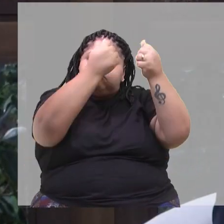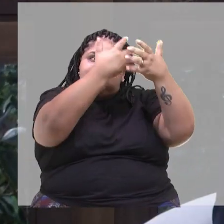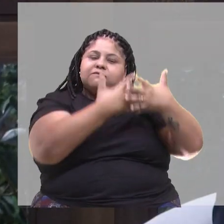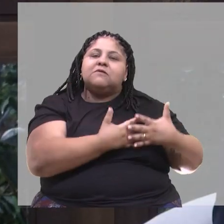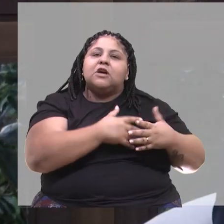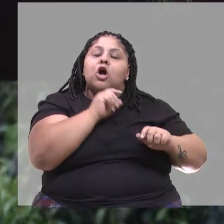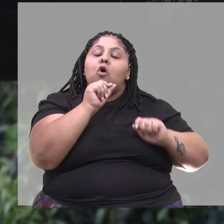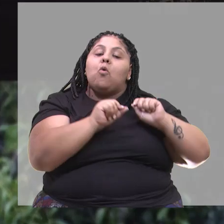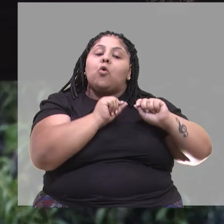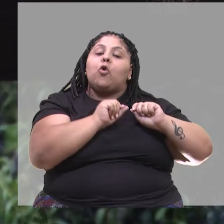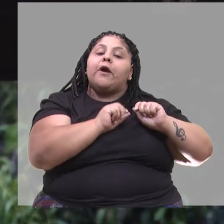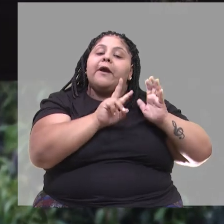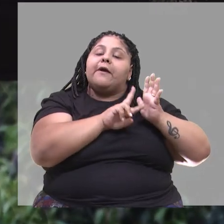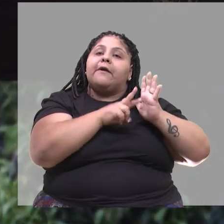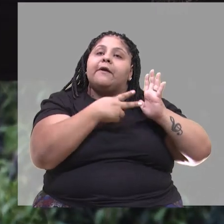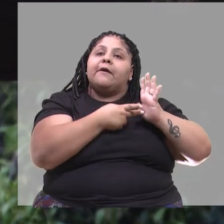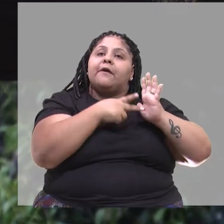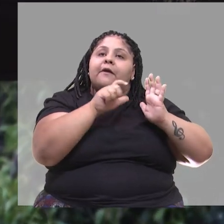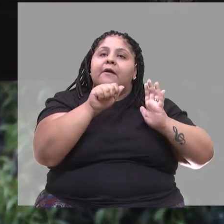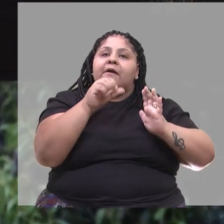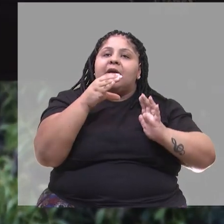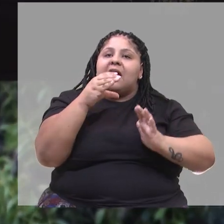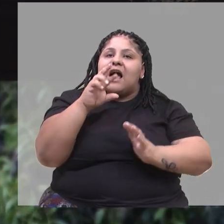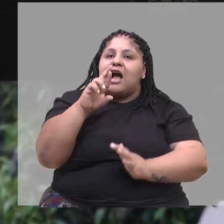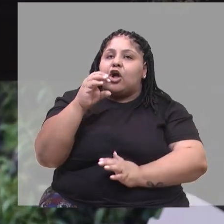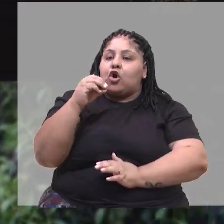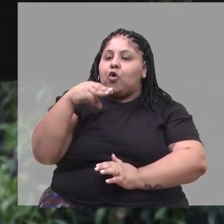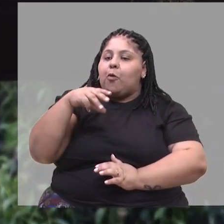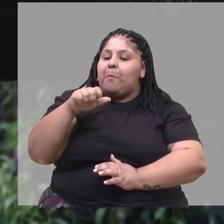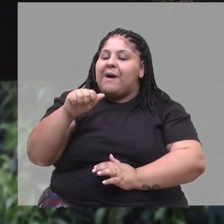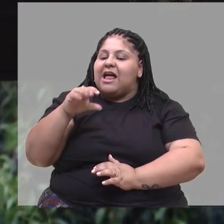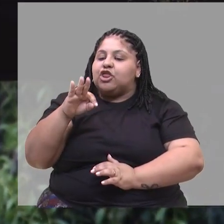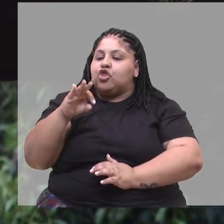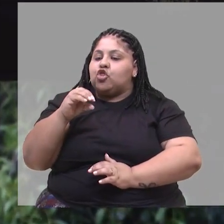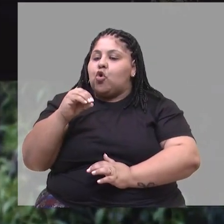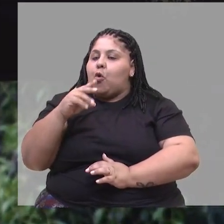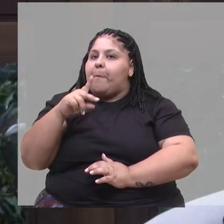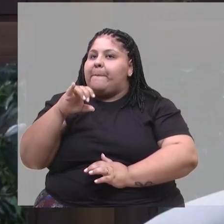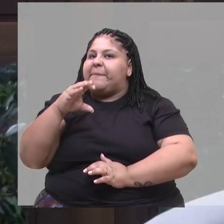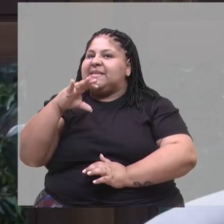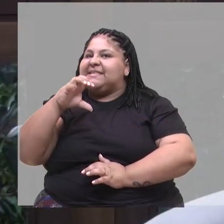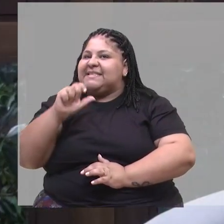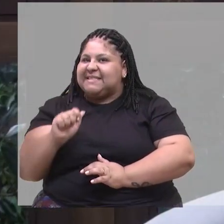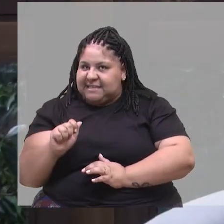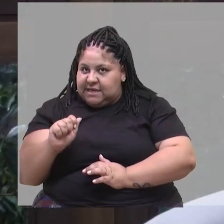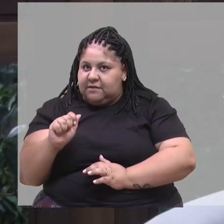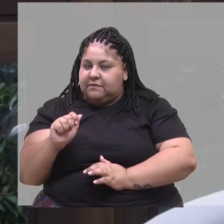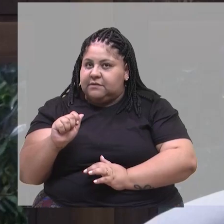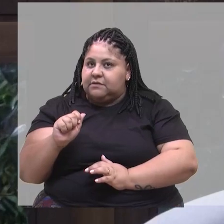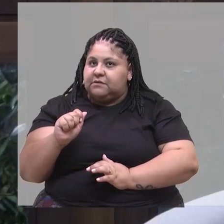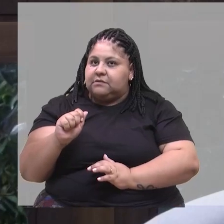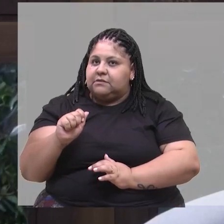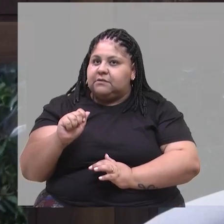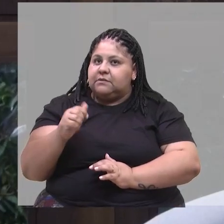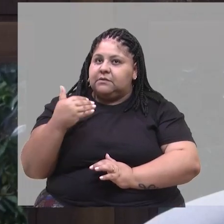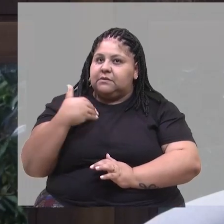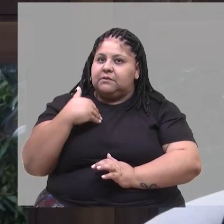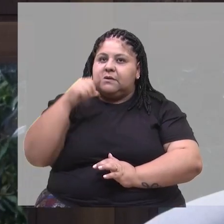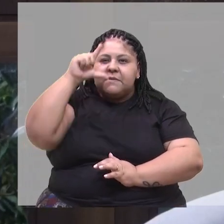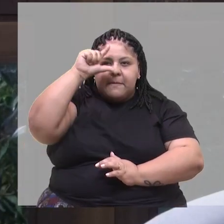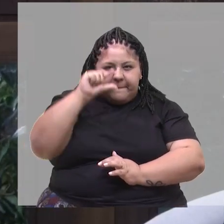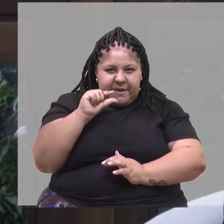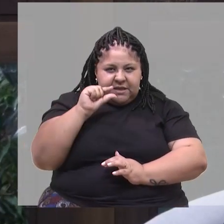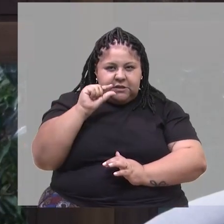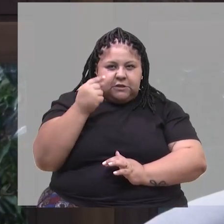explique o que é a acromatopsia. É assim que fala? É assim que fala, a cromatopsia. Então, a